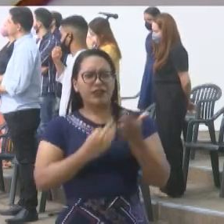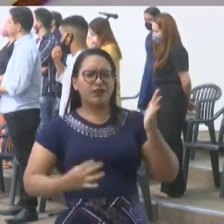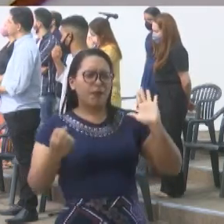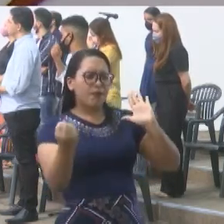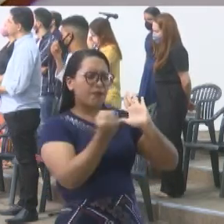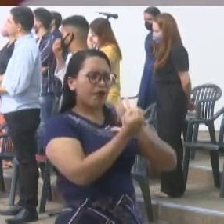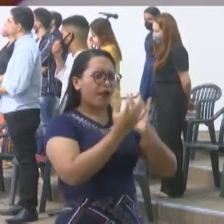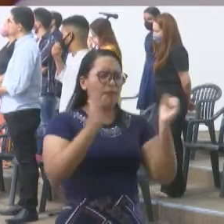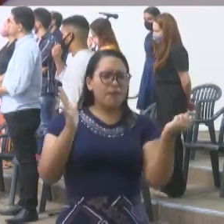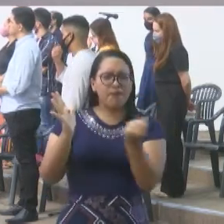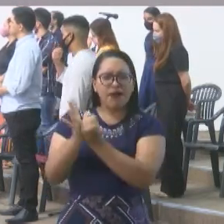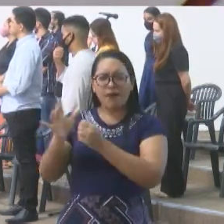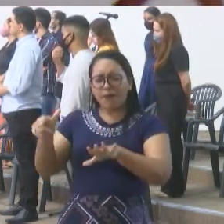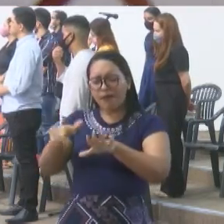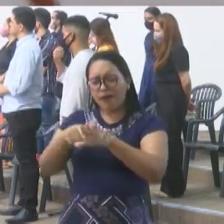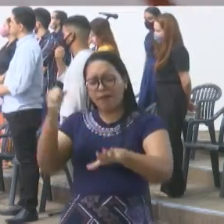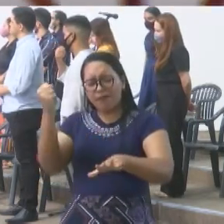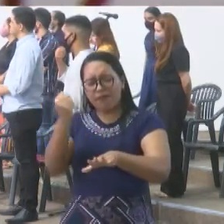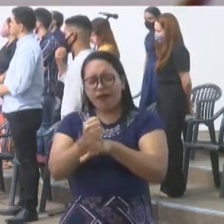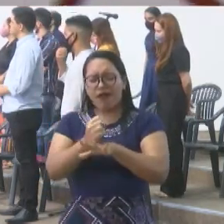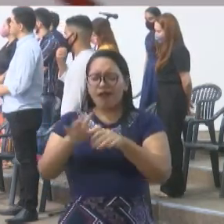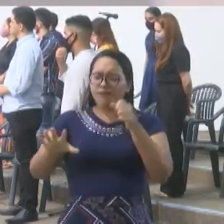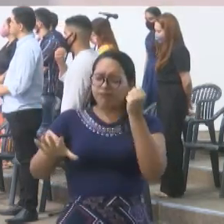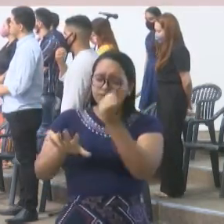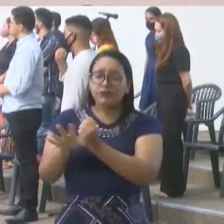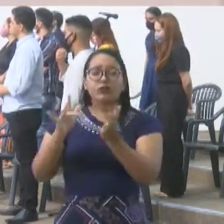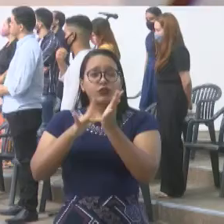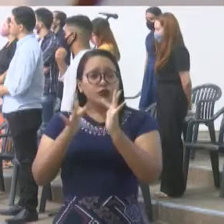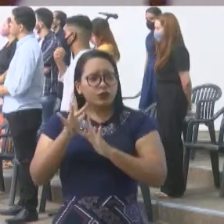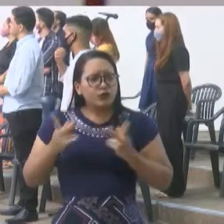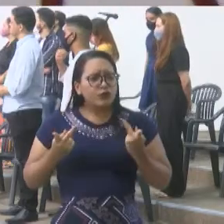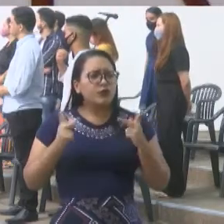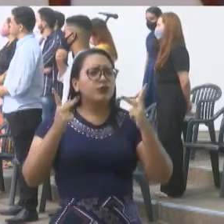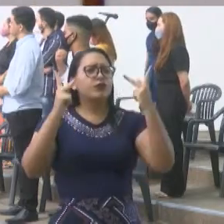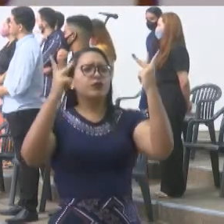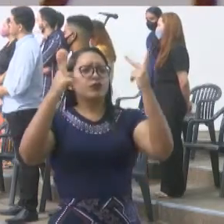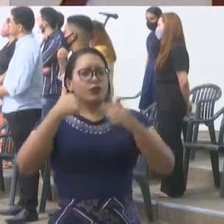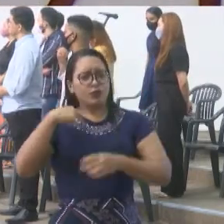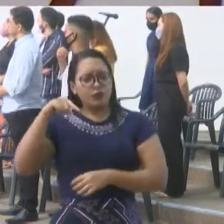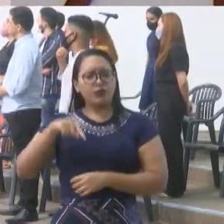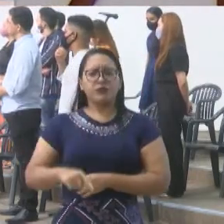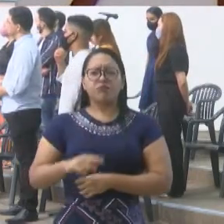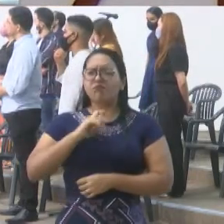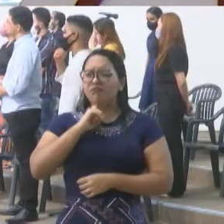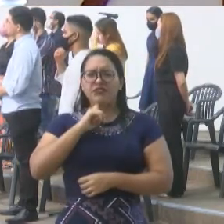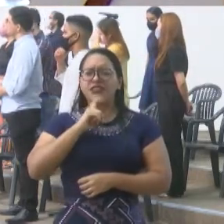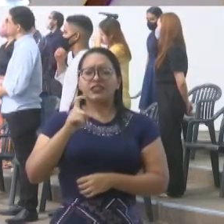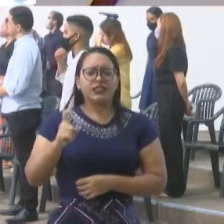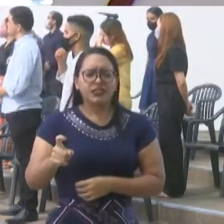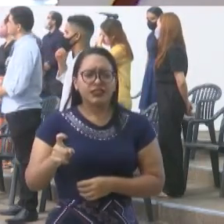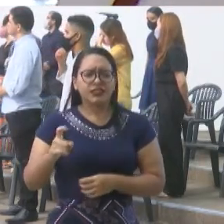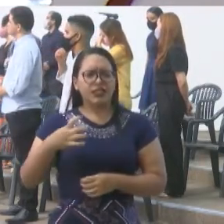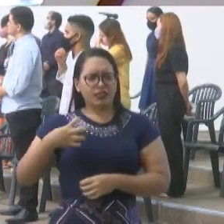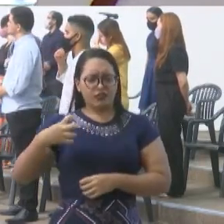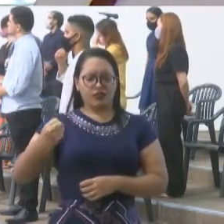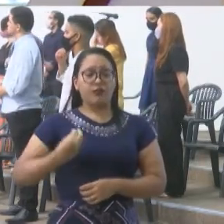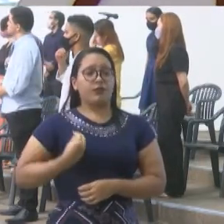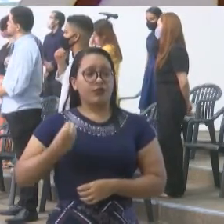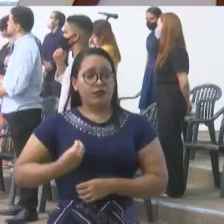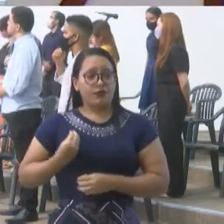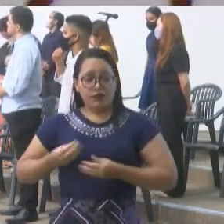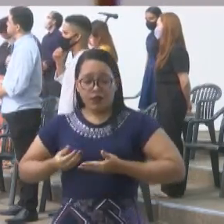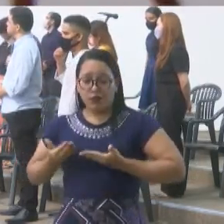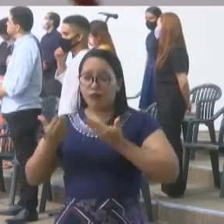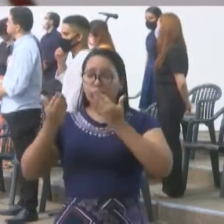nos pés, e um Jesus vitorioso dizendo: eu estou aqui, mas ninguém está me fazendo de vítima, ninguém tira a minha vida, eu a dou